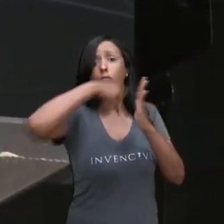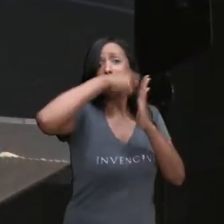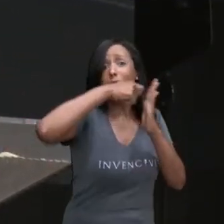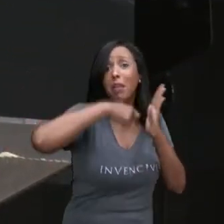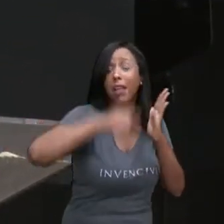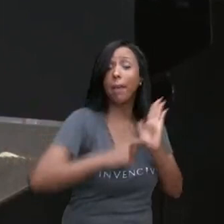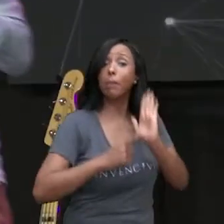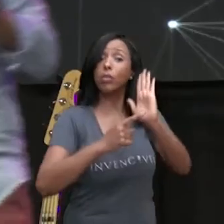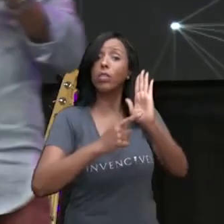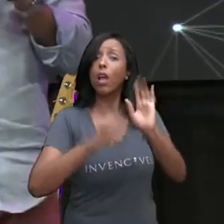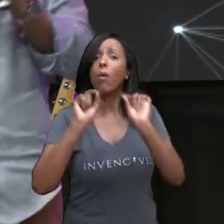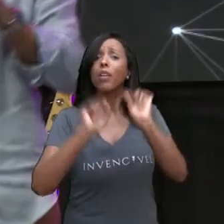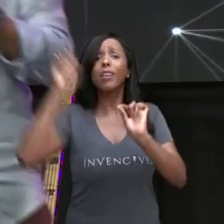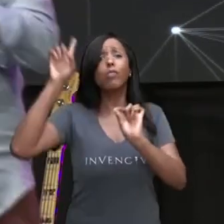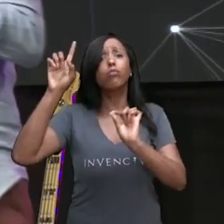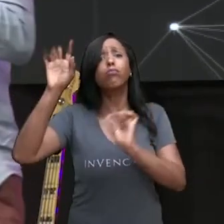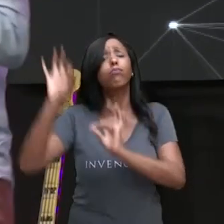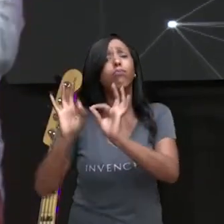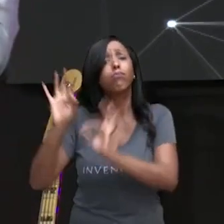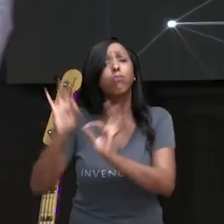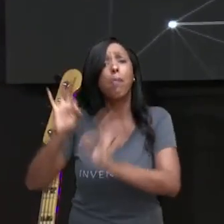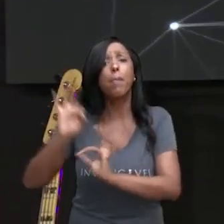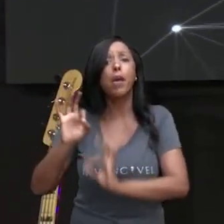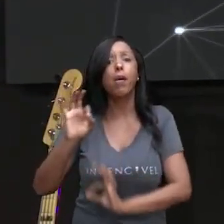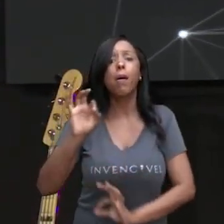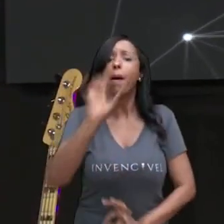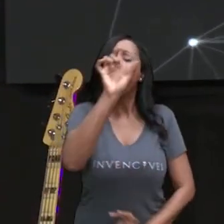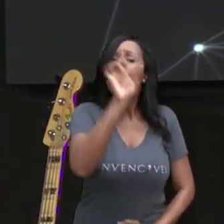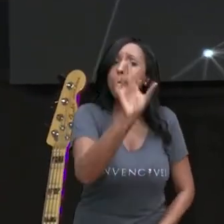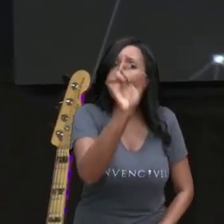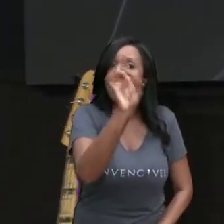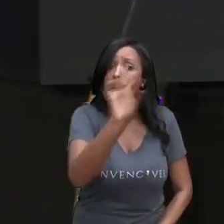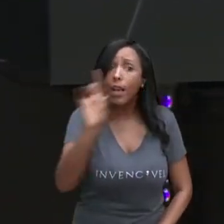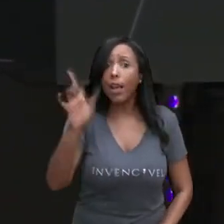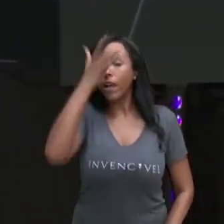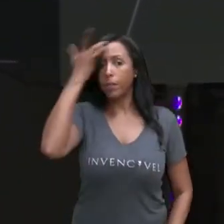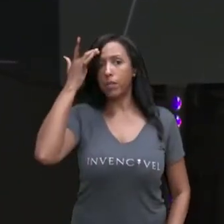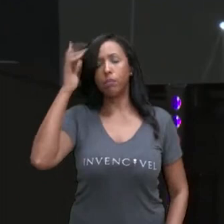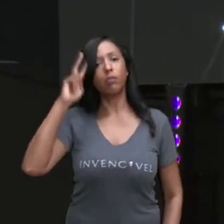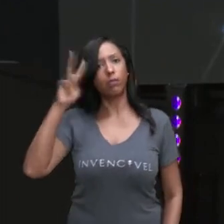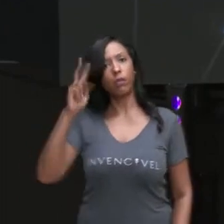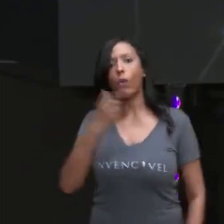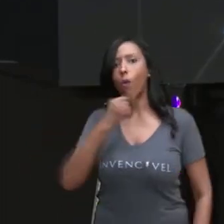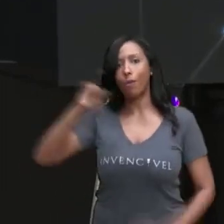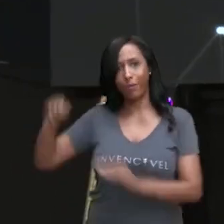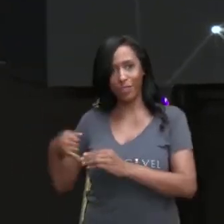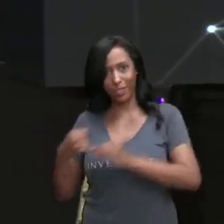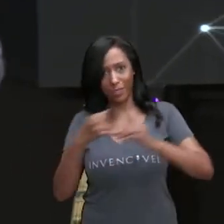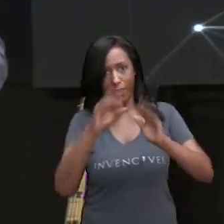Bíblia é esse manual que conduz à felicidade. Lembra Josué capítulo 1? Deus fala para Josué,